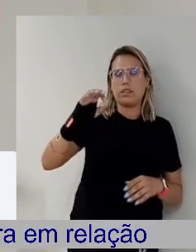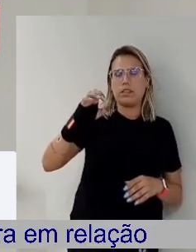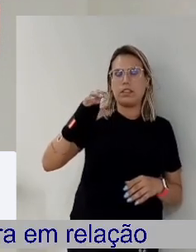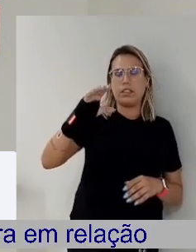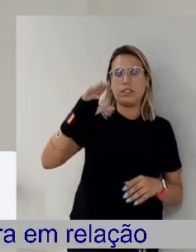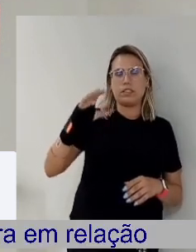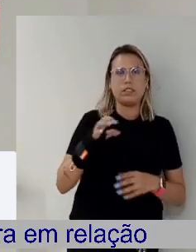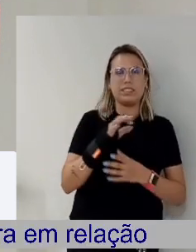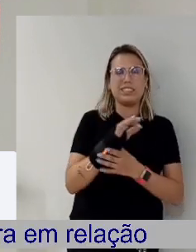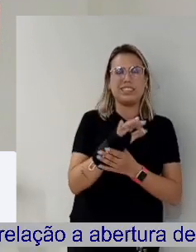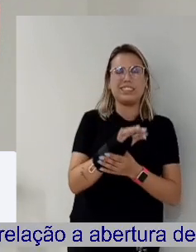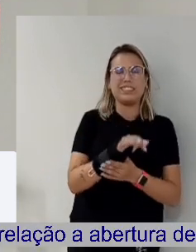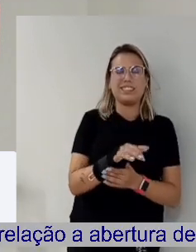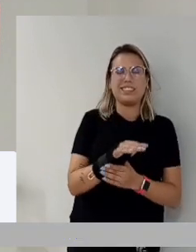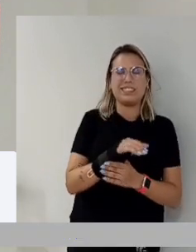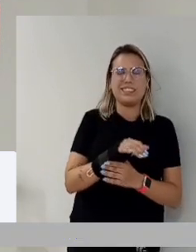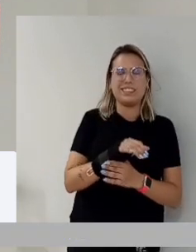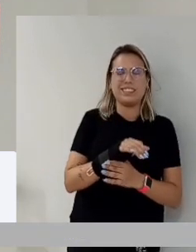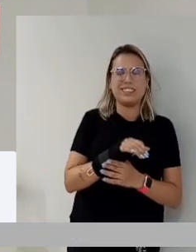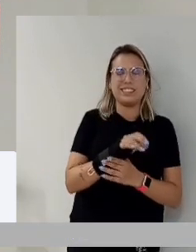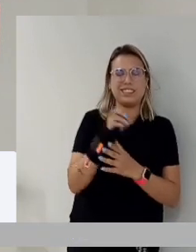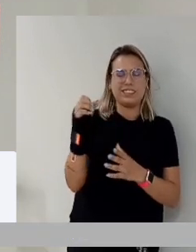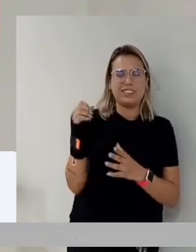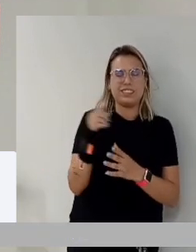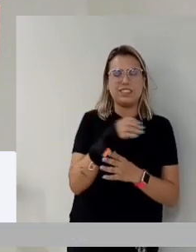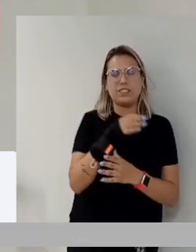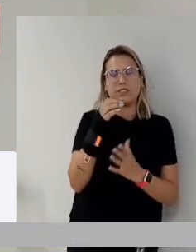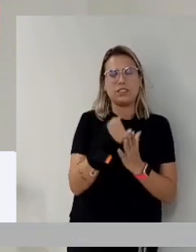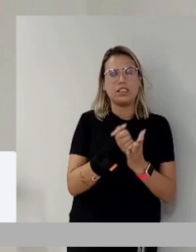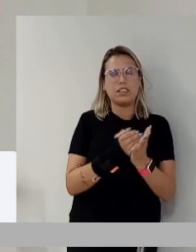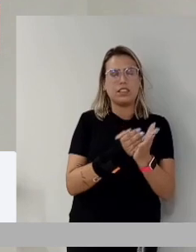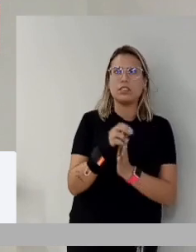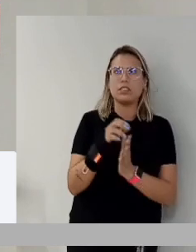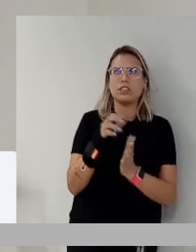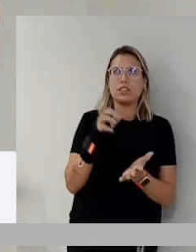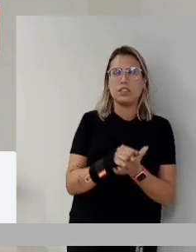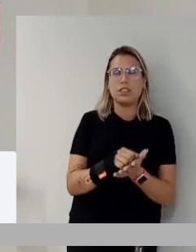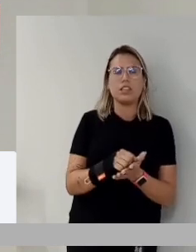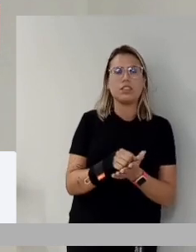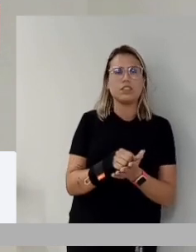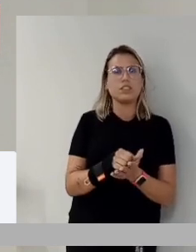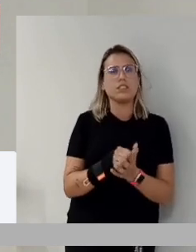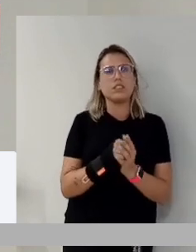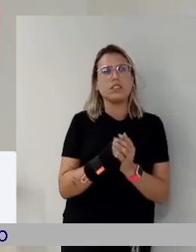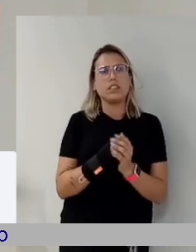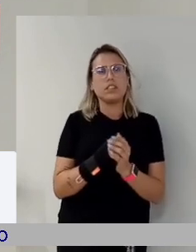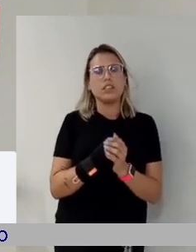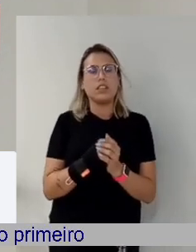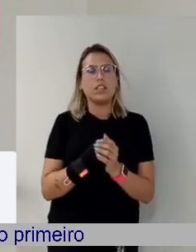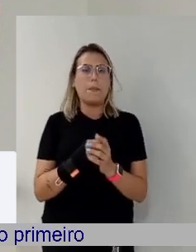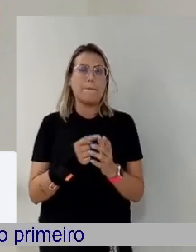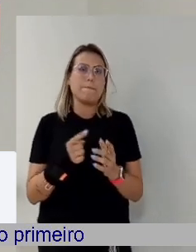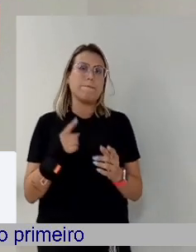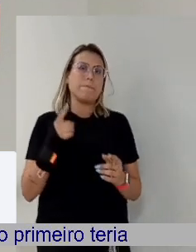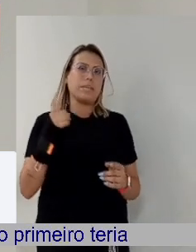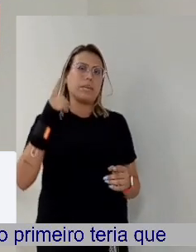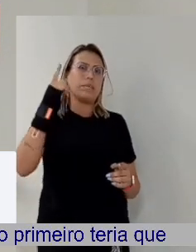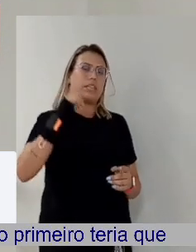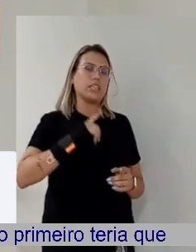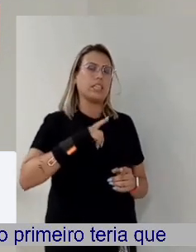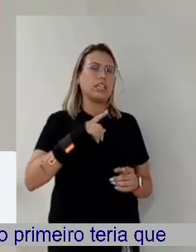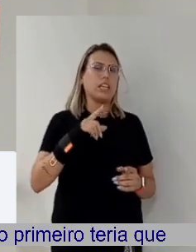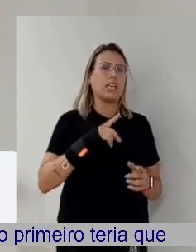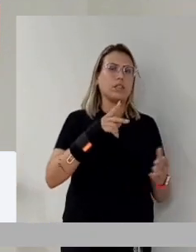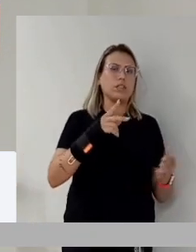abertura de novos cadastros mas como é que poderia acontecer esses novos cadastros primeiro teria que acontecer uma